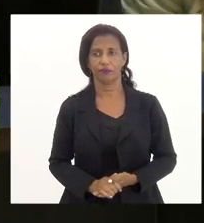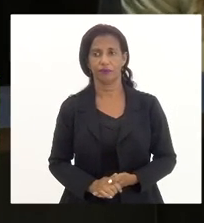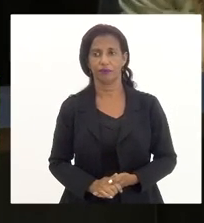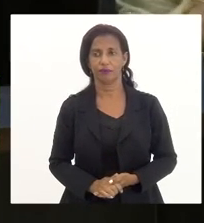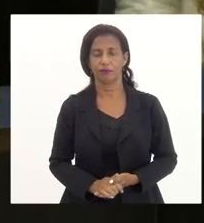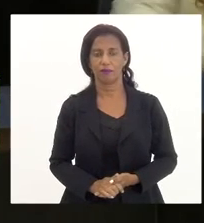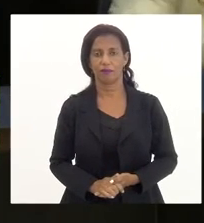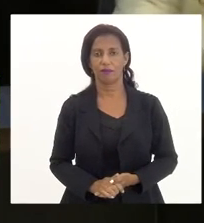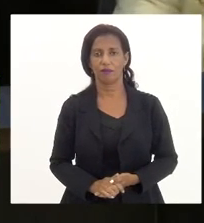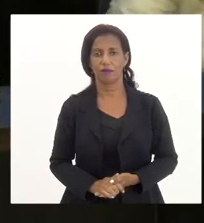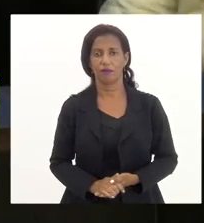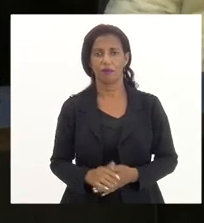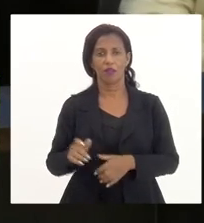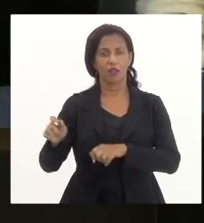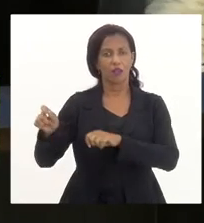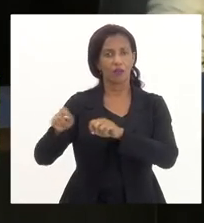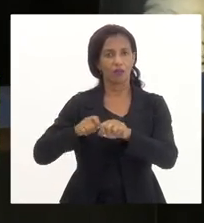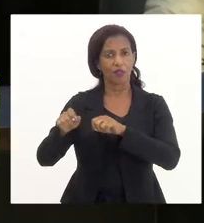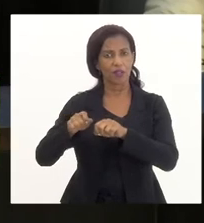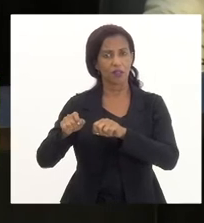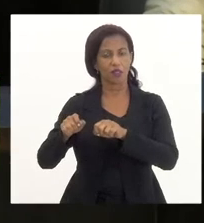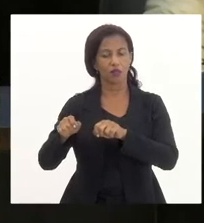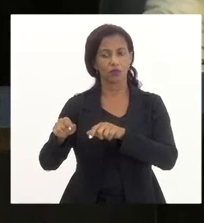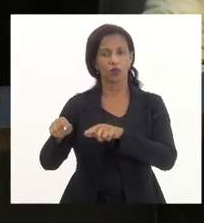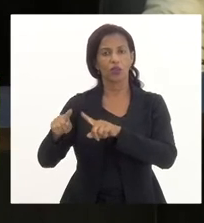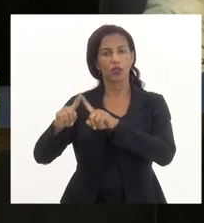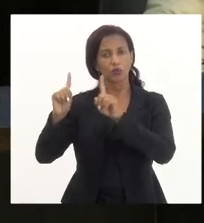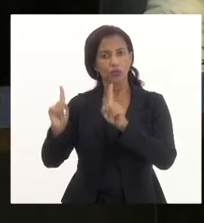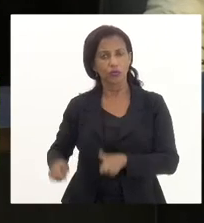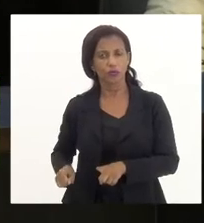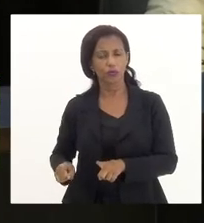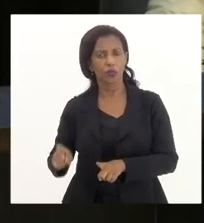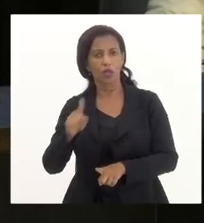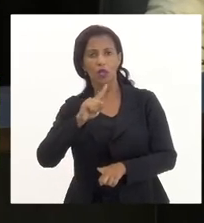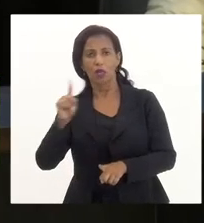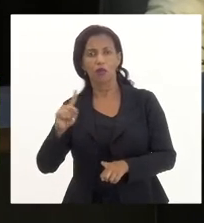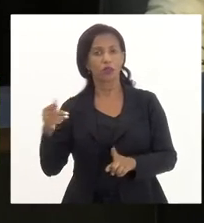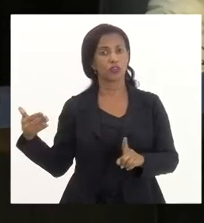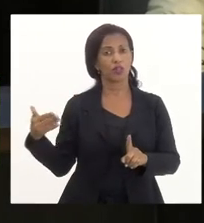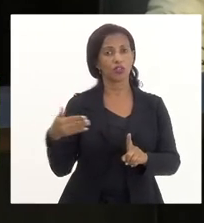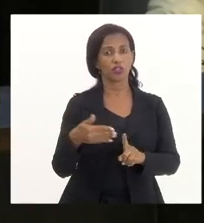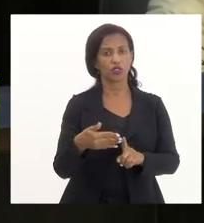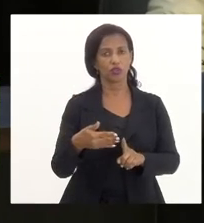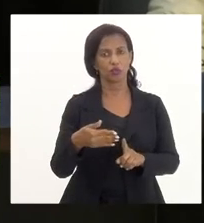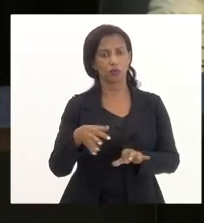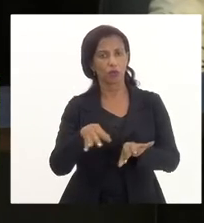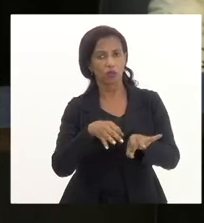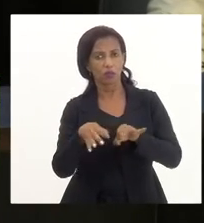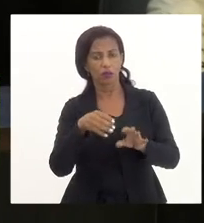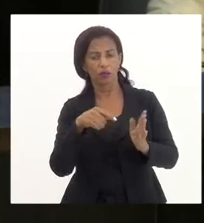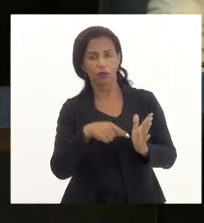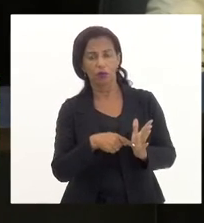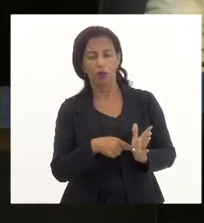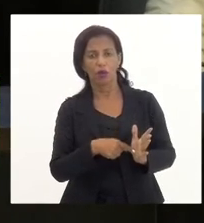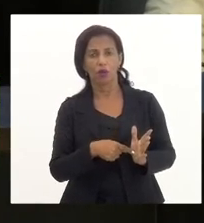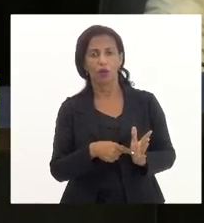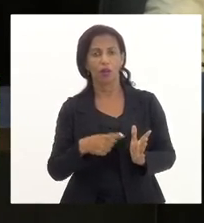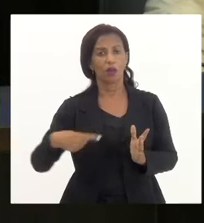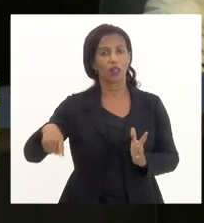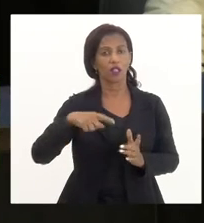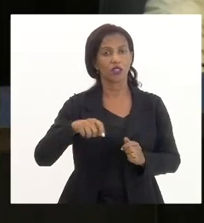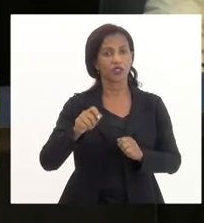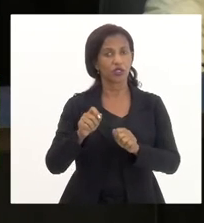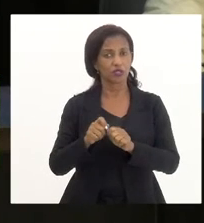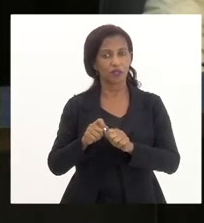tô fazendo com que os atuais servidores não sejam atingidos por essas medidas a gente vai fazer